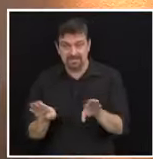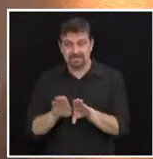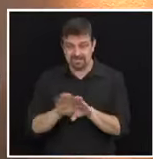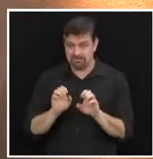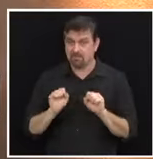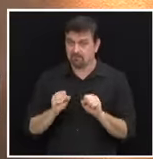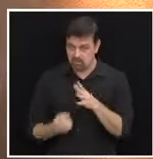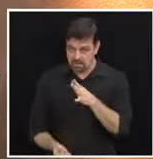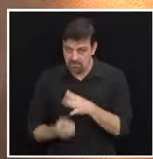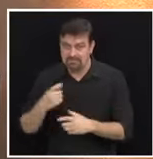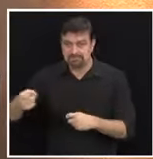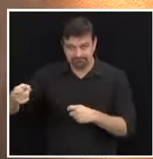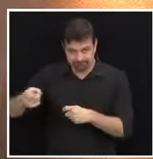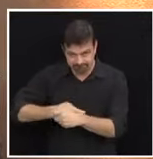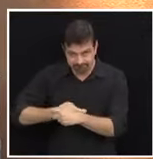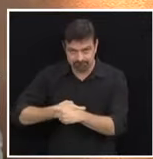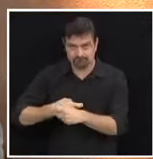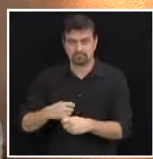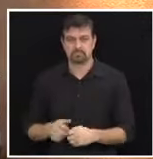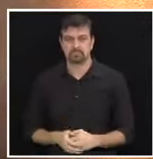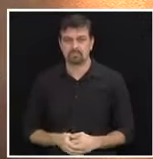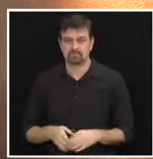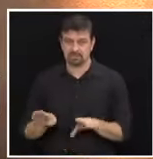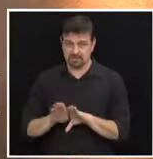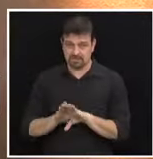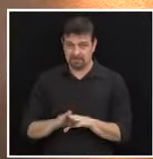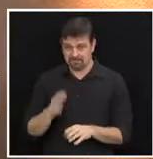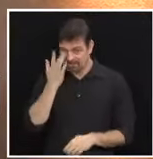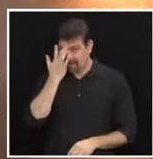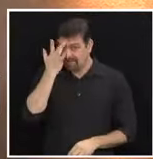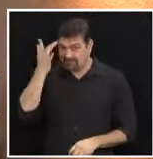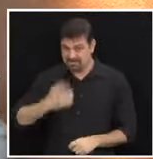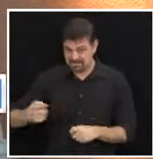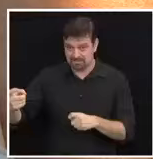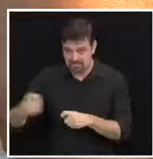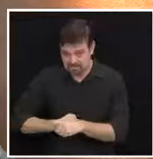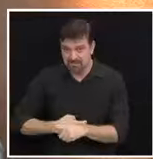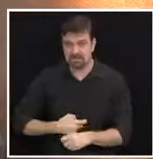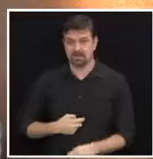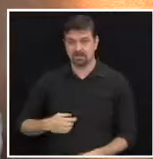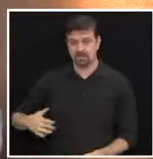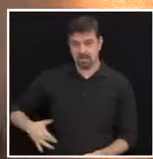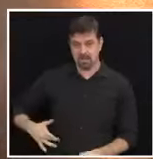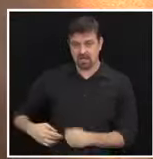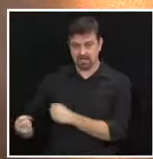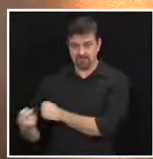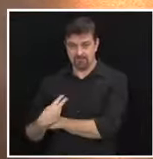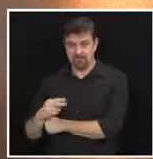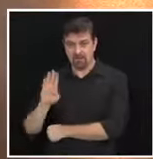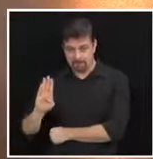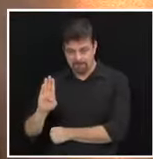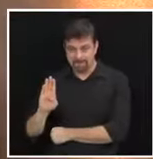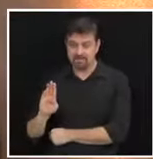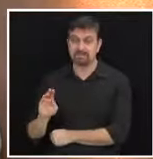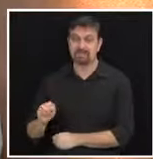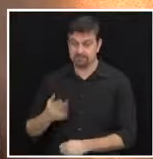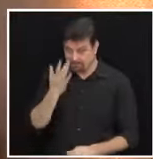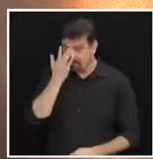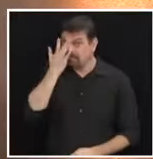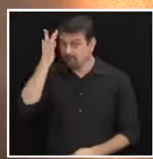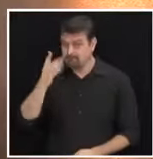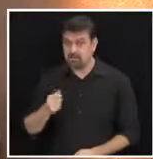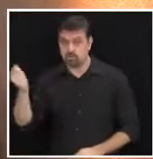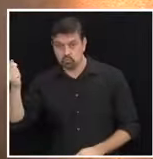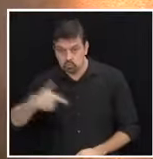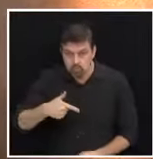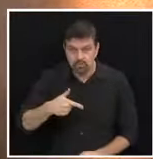tem transmissão sexual. Há até mais facilidade de você se infectar pelo vírus da hepatite B do que do HIV. O